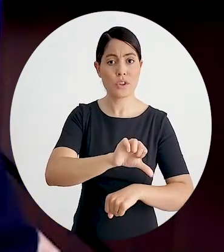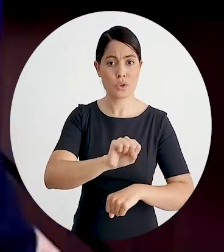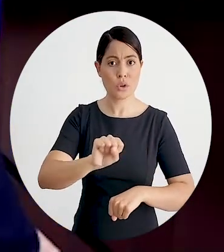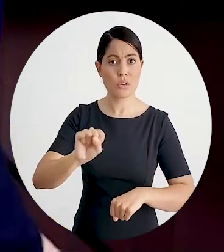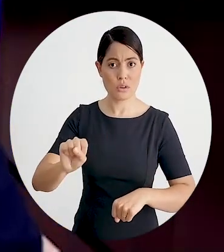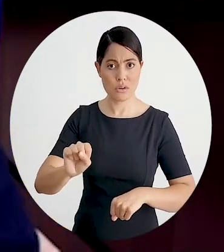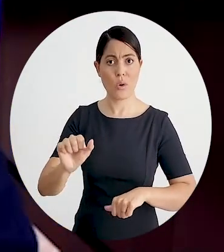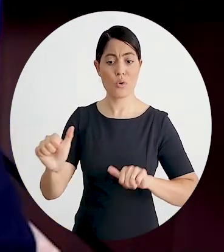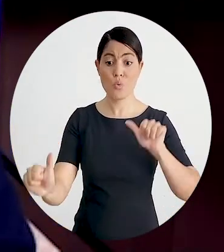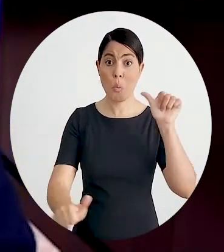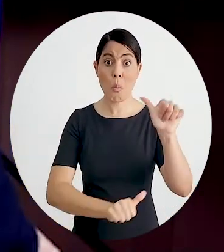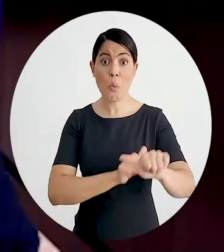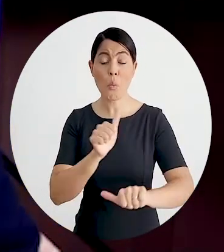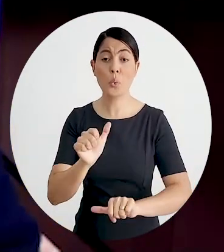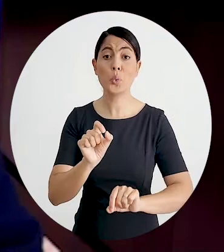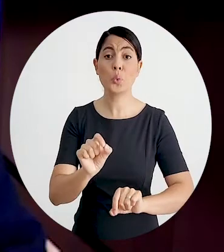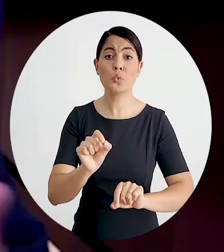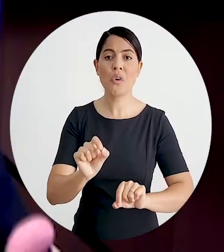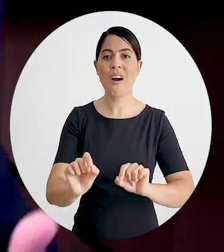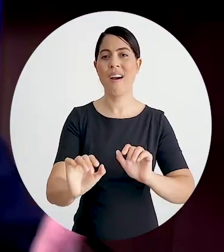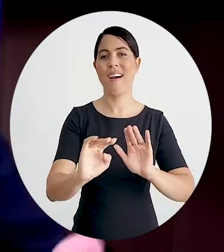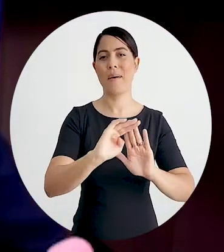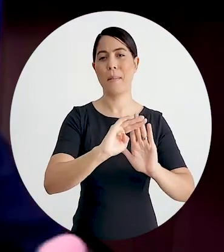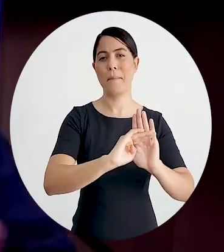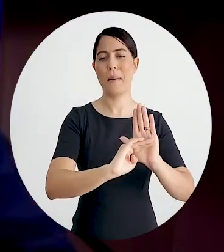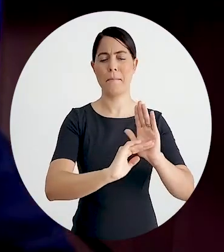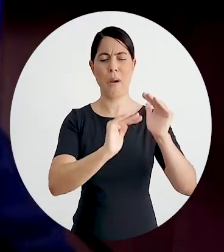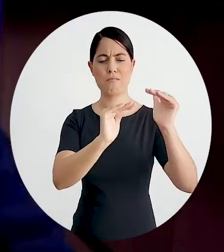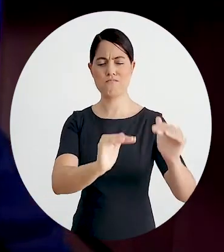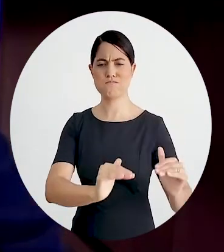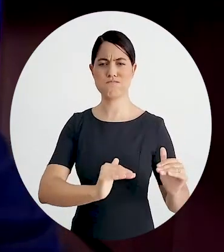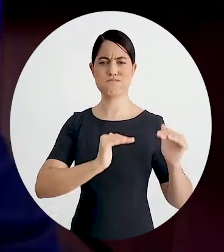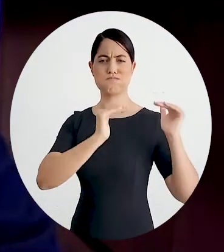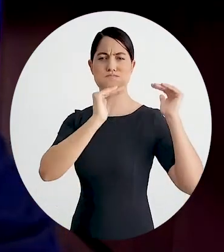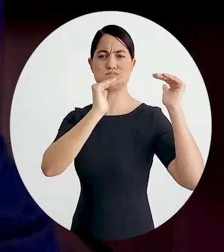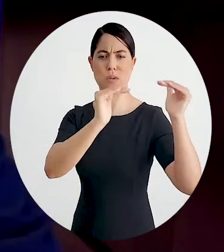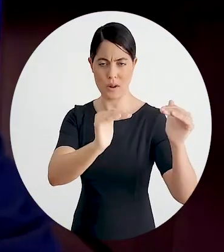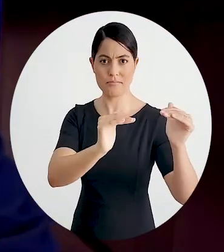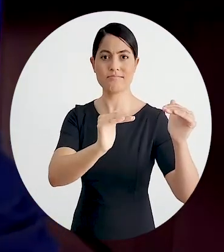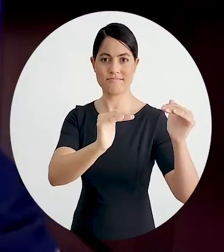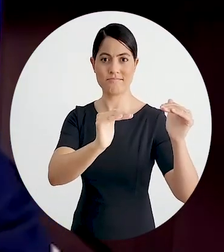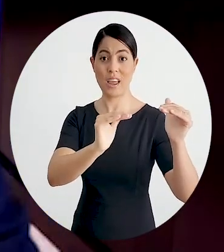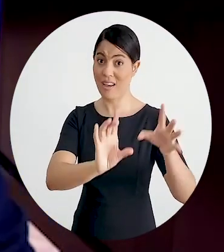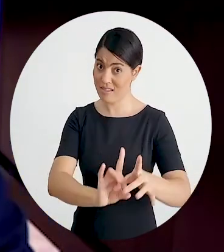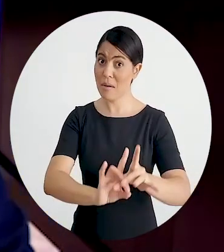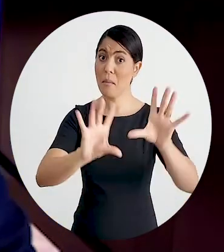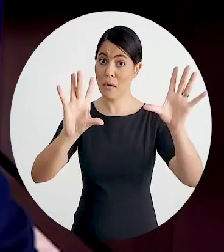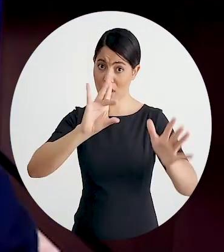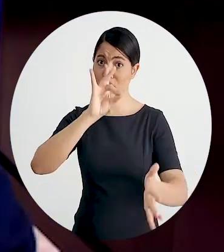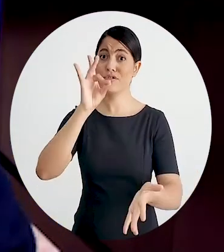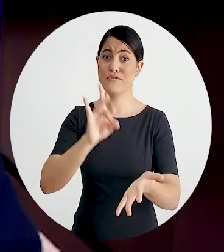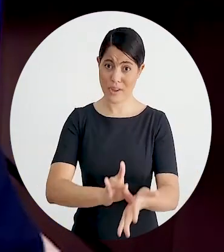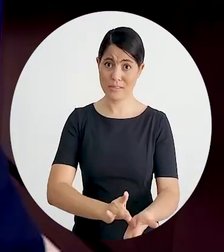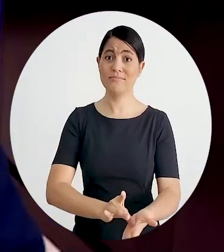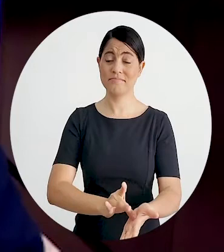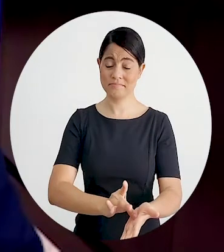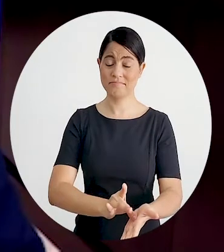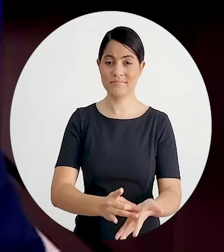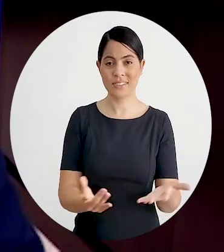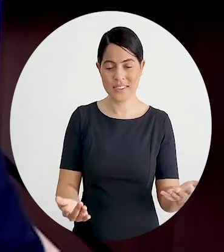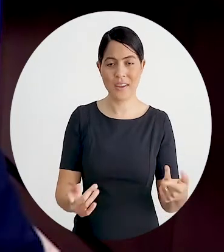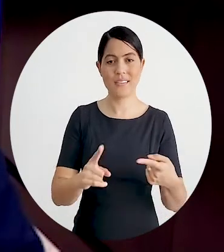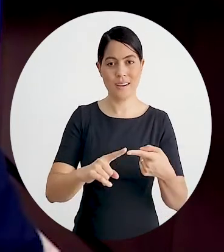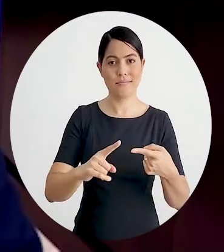sob a égide de uma norma máxima de natureza democrática. Então, do ponto de